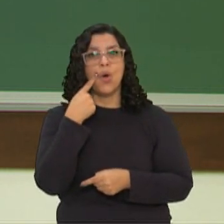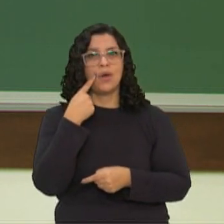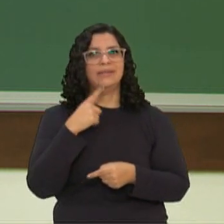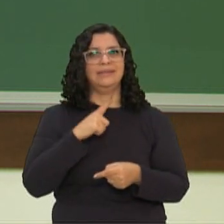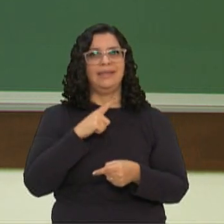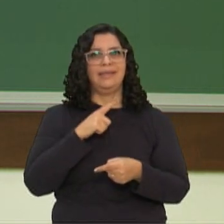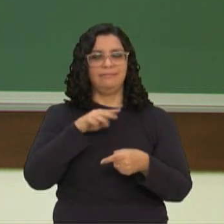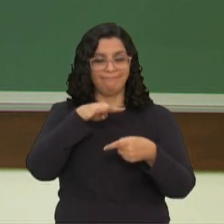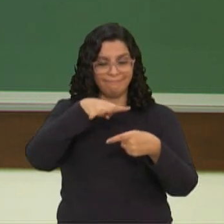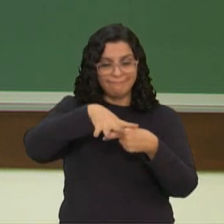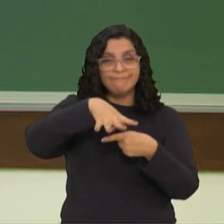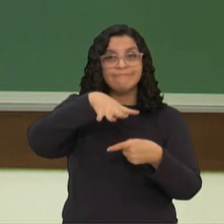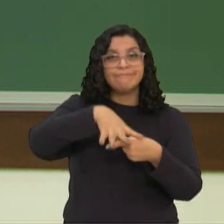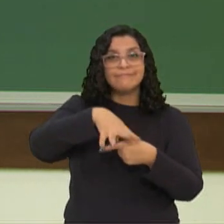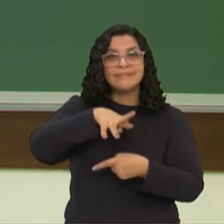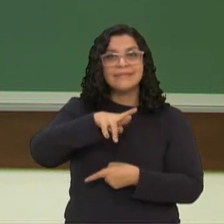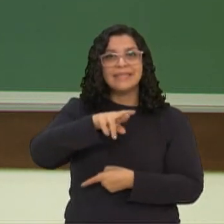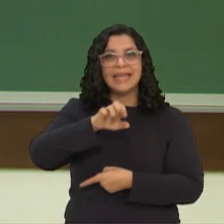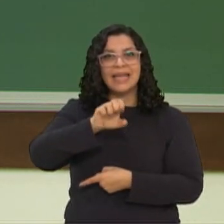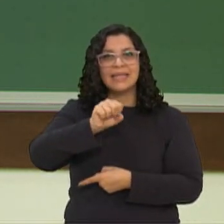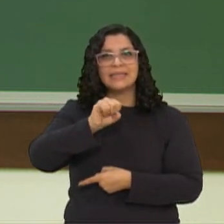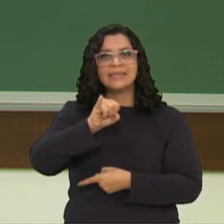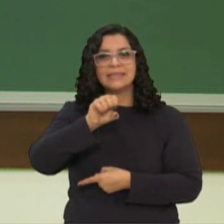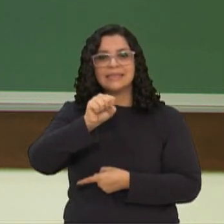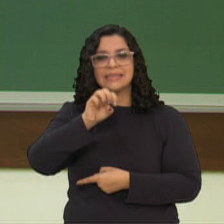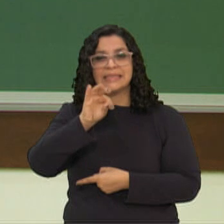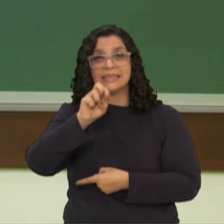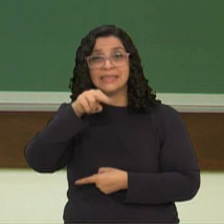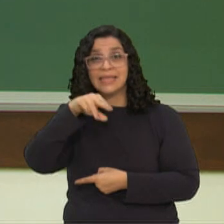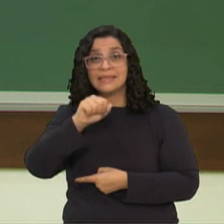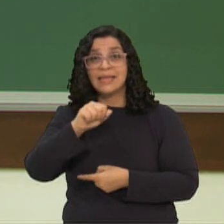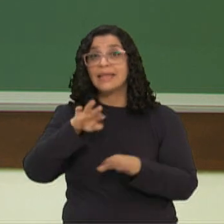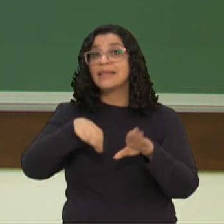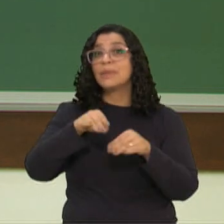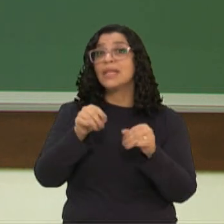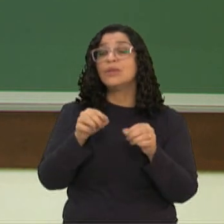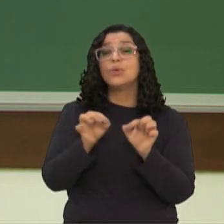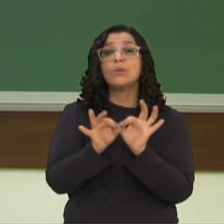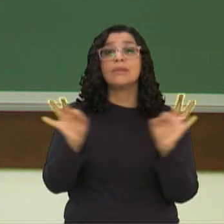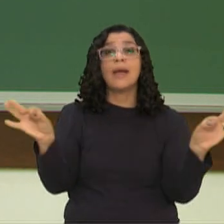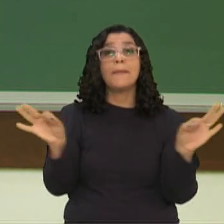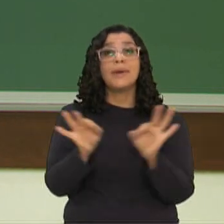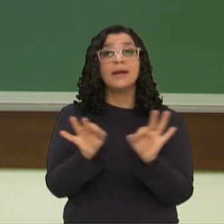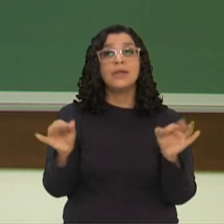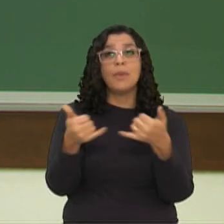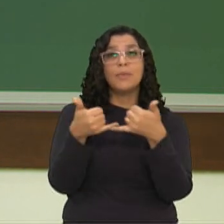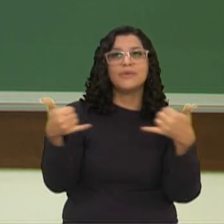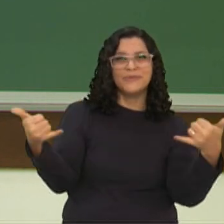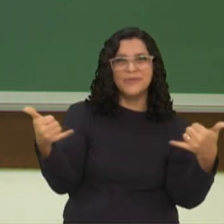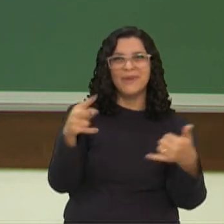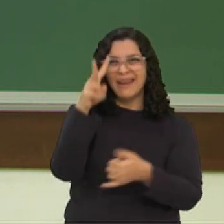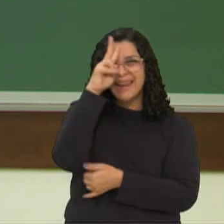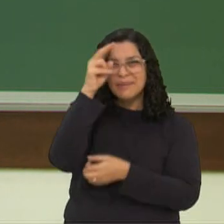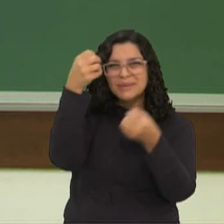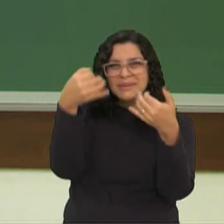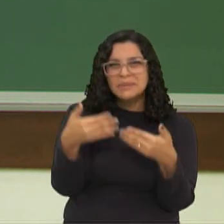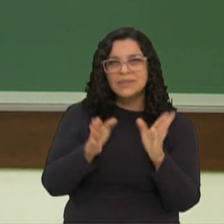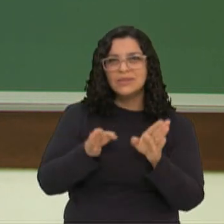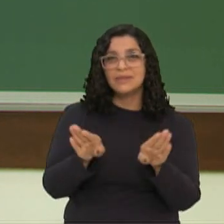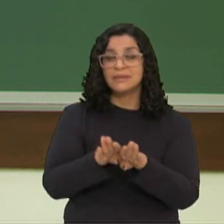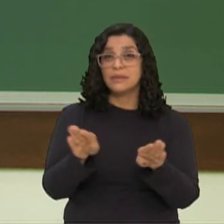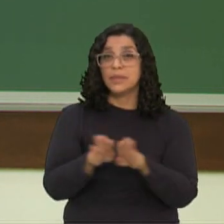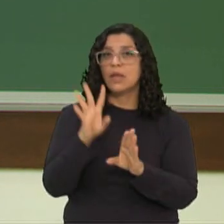resistência que é diretamente proporcional ao comprimento do fio, né? Então, aqui nós